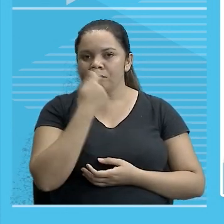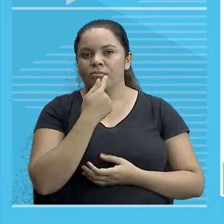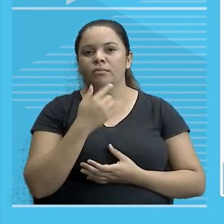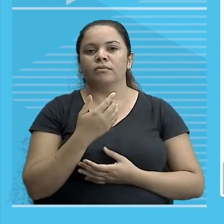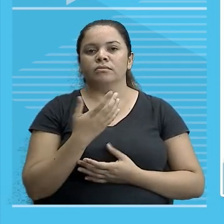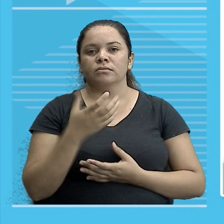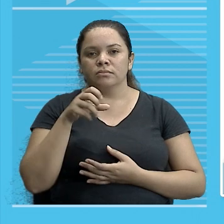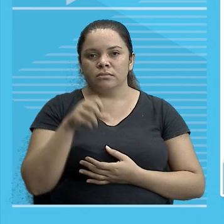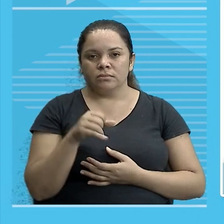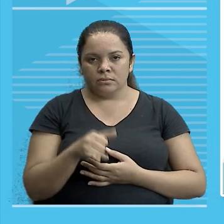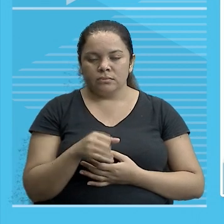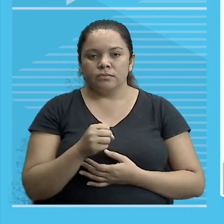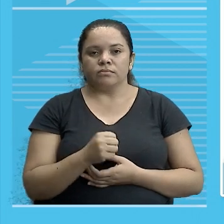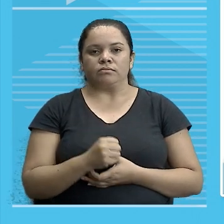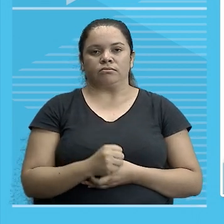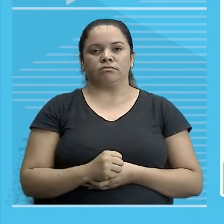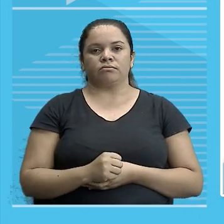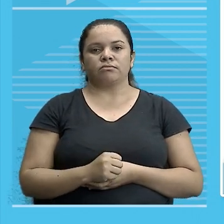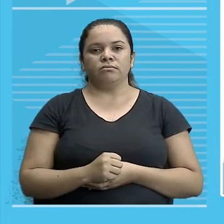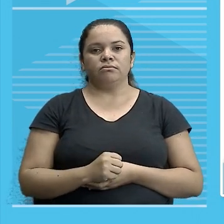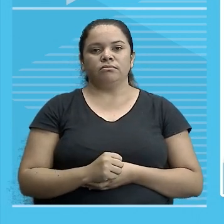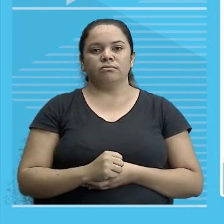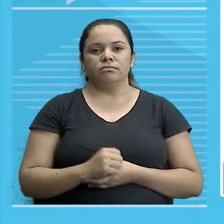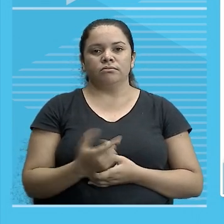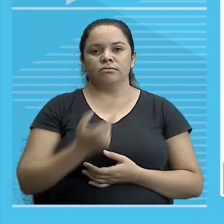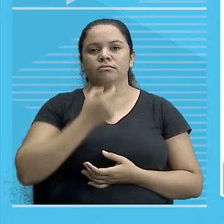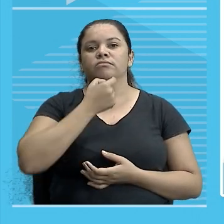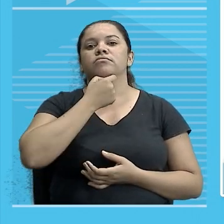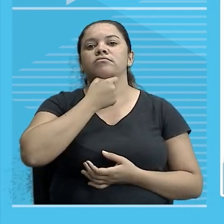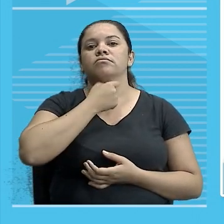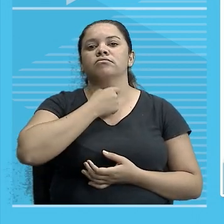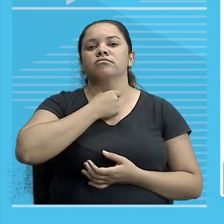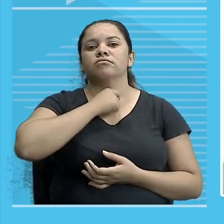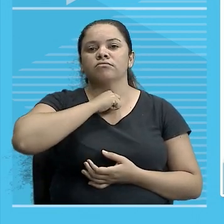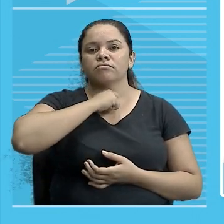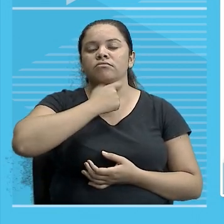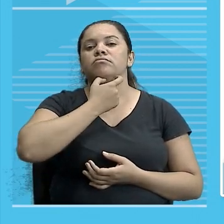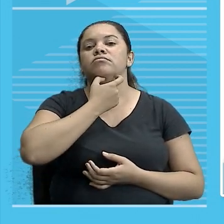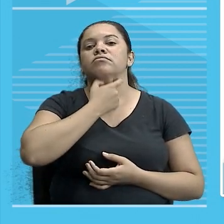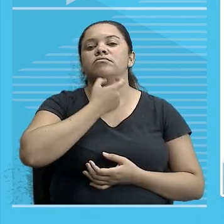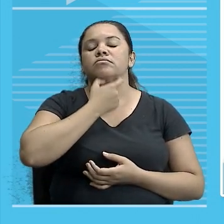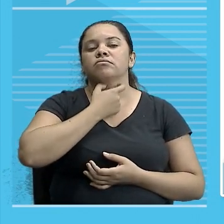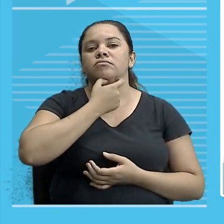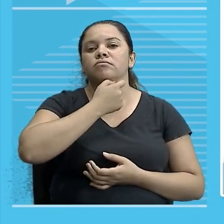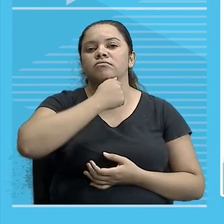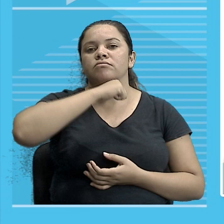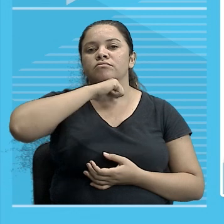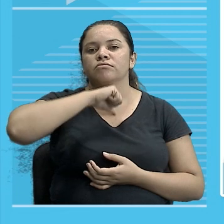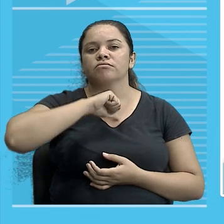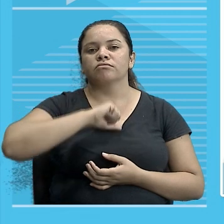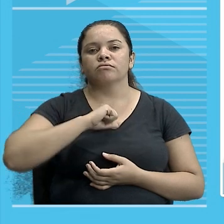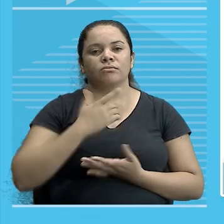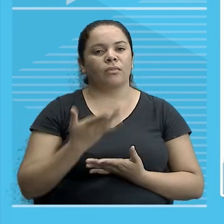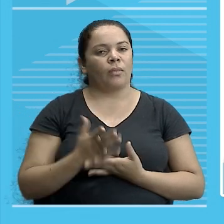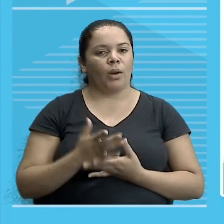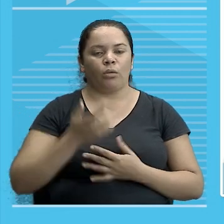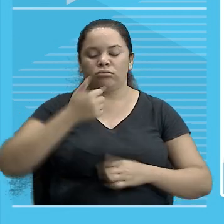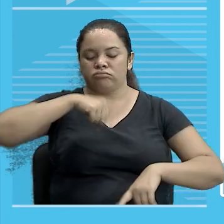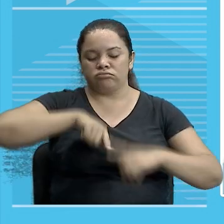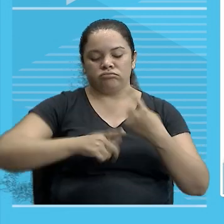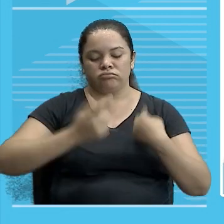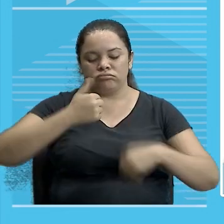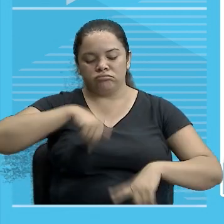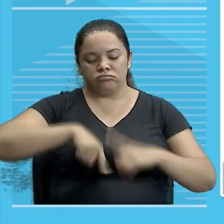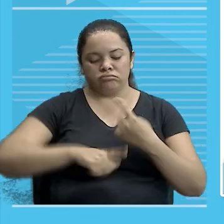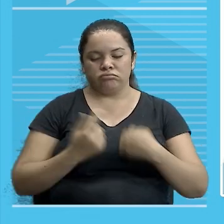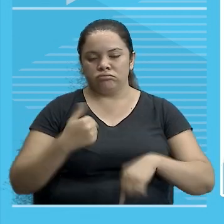Saiu da boca, deglutiu, foi para o estômago, foi para o esôfago, aí não é mais com você. Eu posso lhe colocar